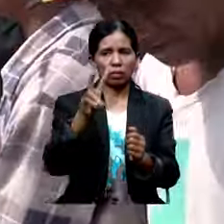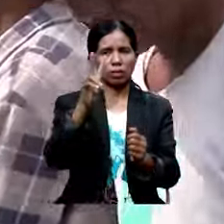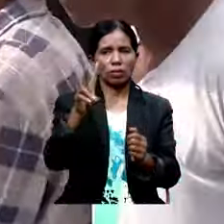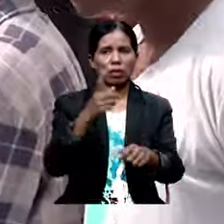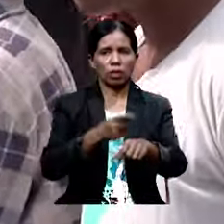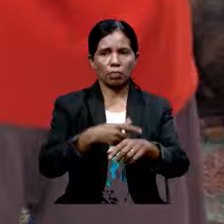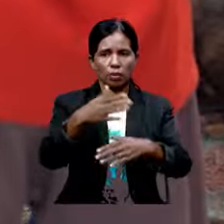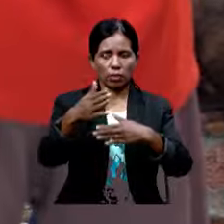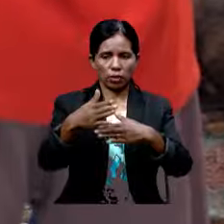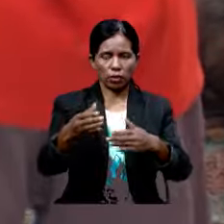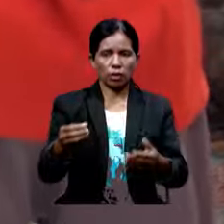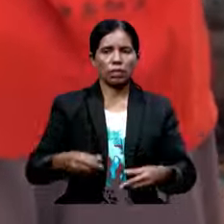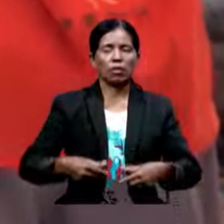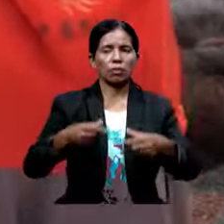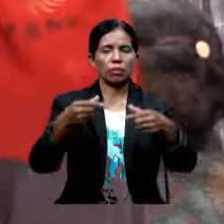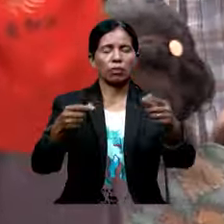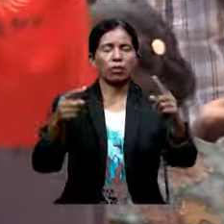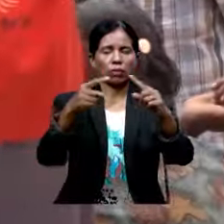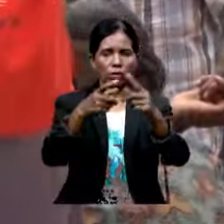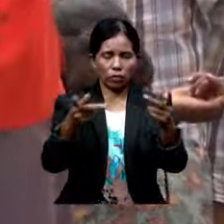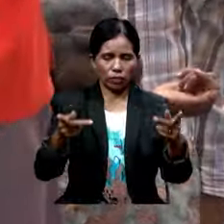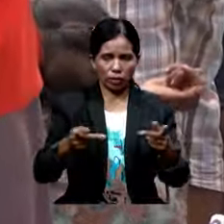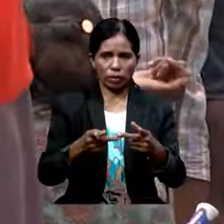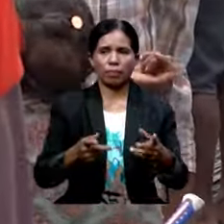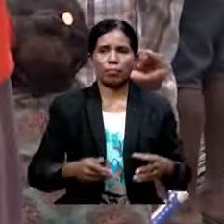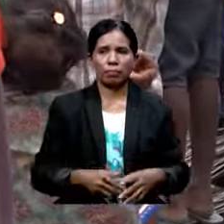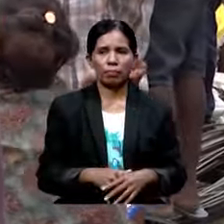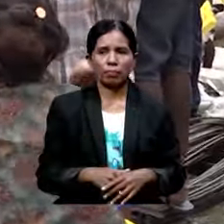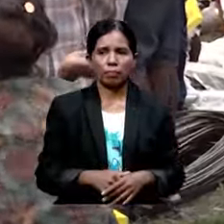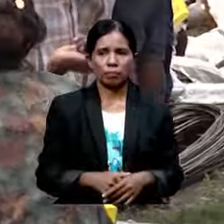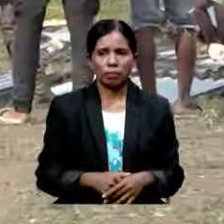badak nilaran se transporta ba to iha fatin. Joanico Vicente, Tomás Suárez, GMN.